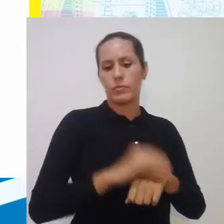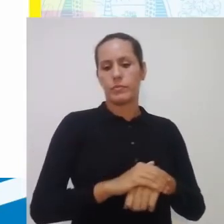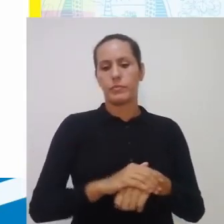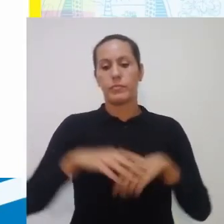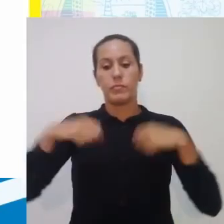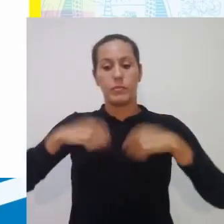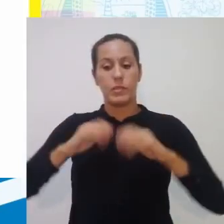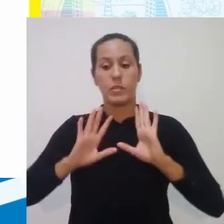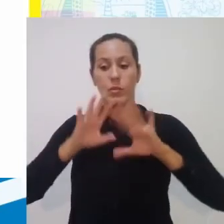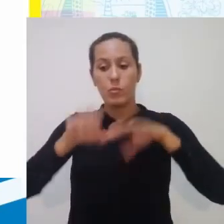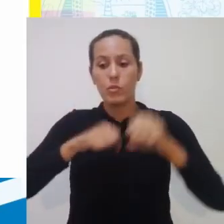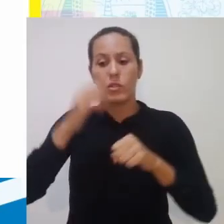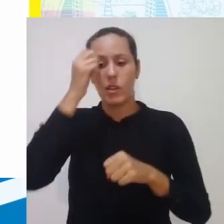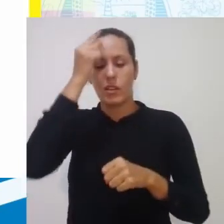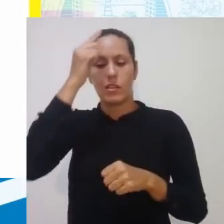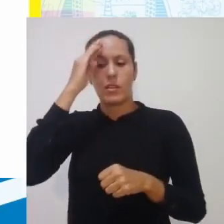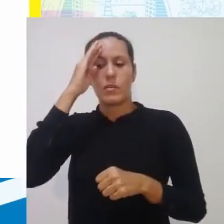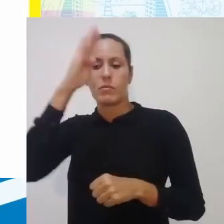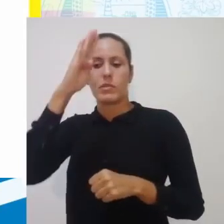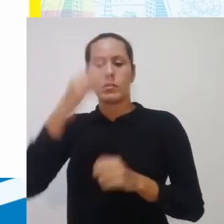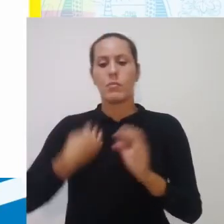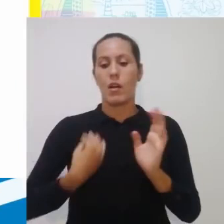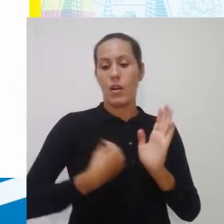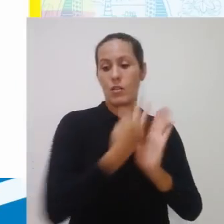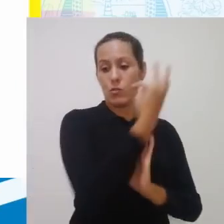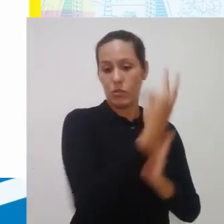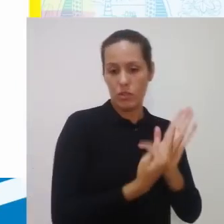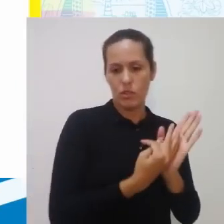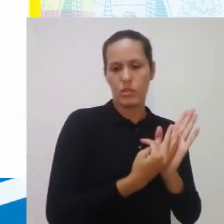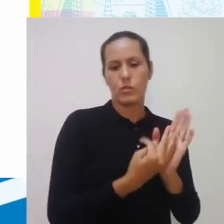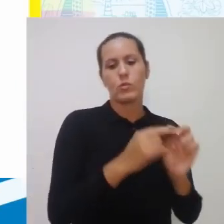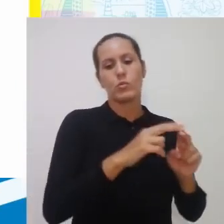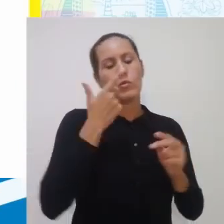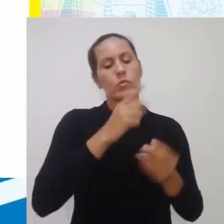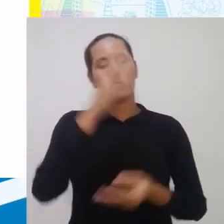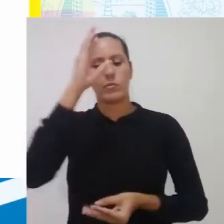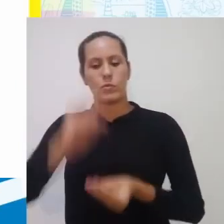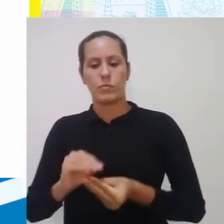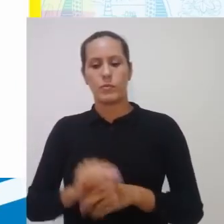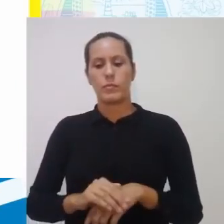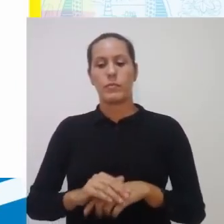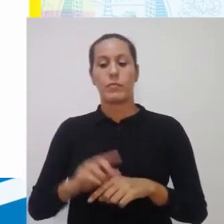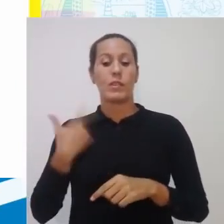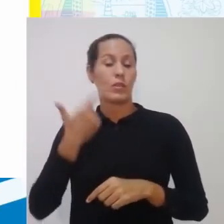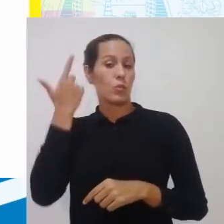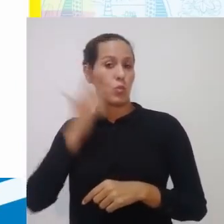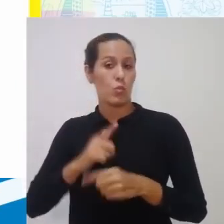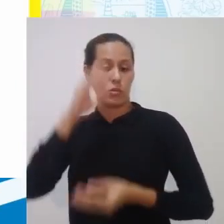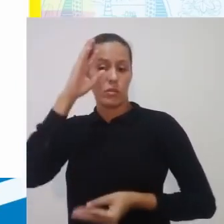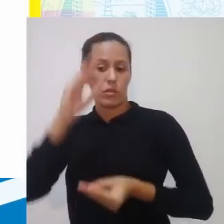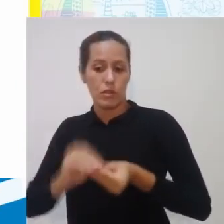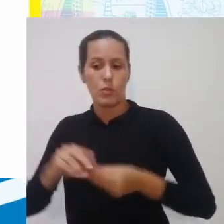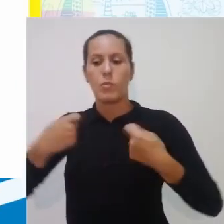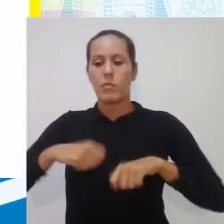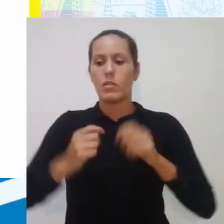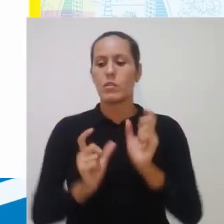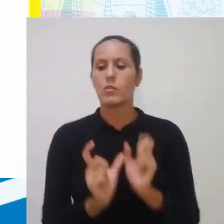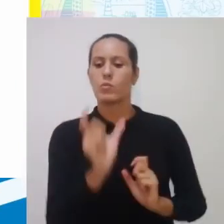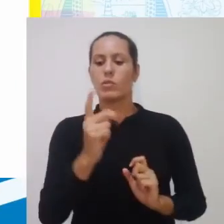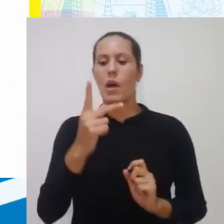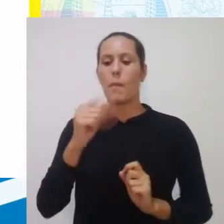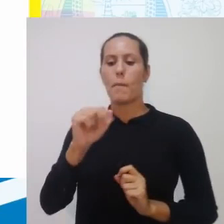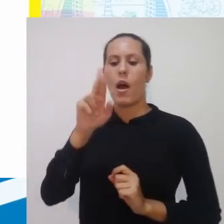Devemos sempre buscar as ideias centrais do texto a ser resumido. Para resumir, devemos empregar paráfrases